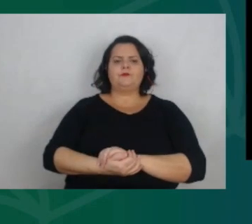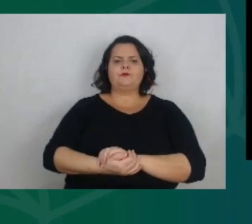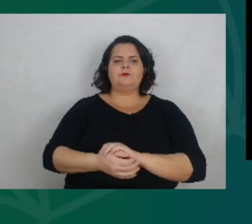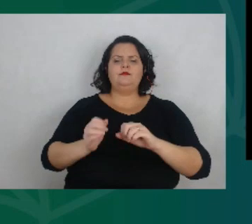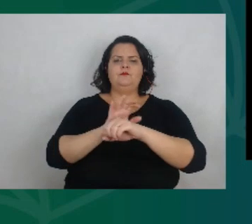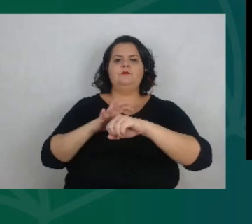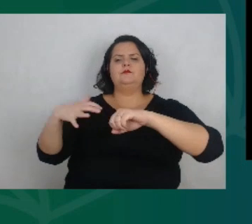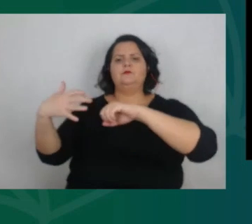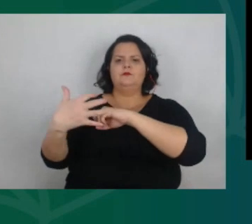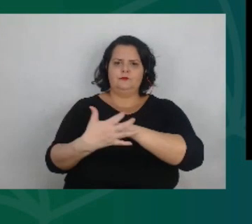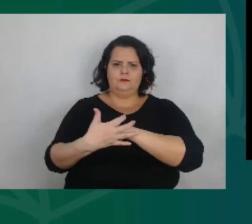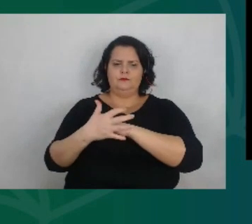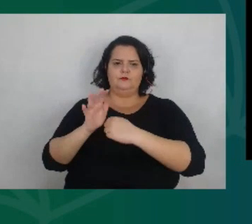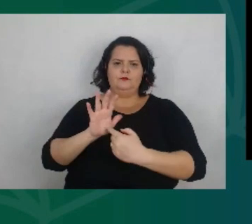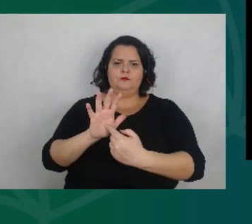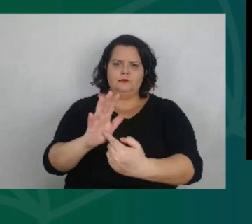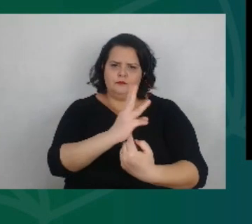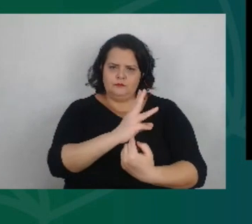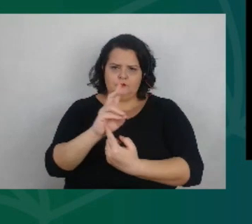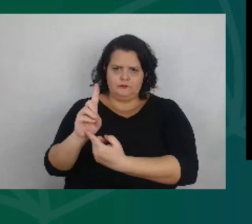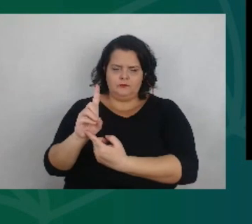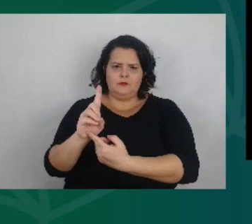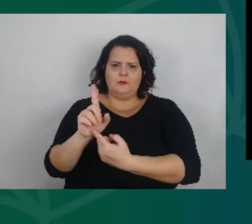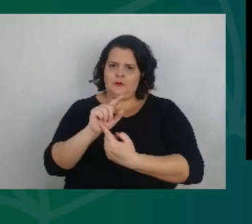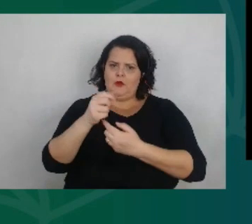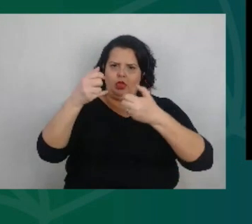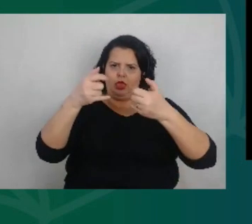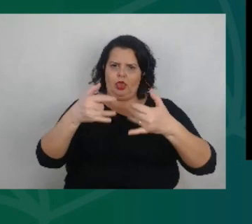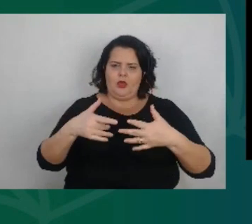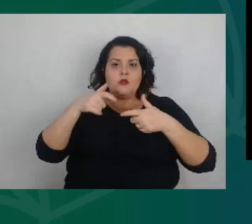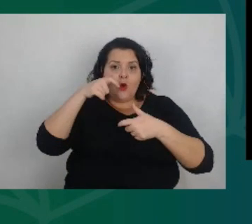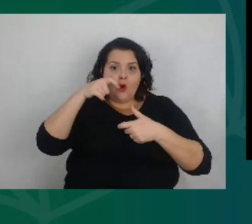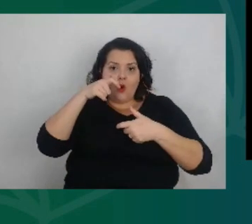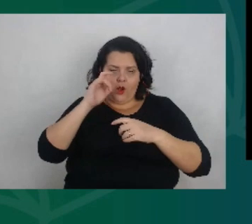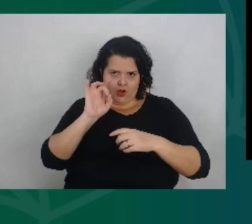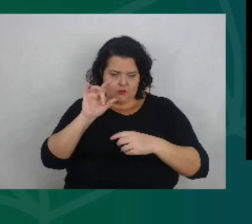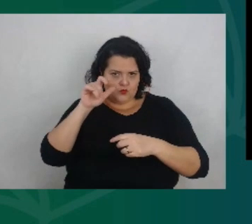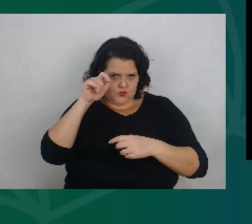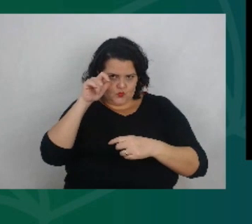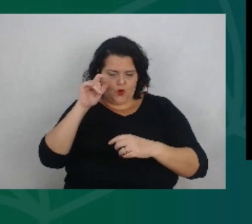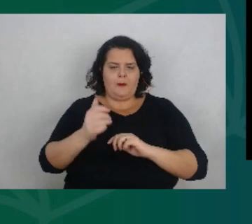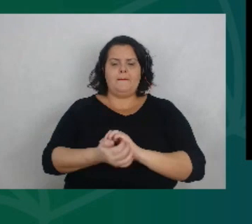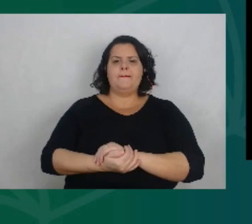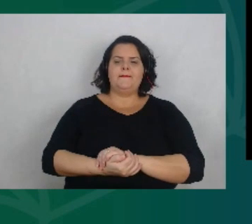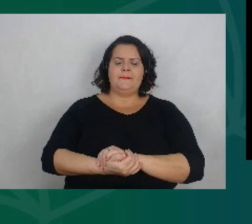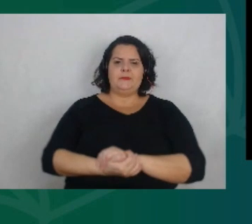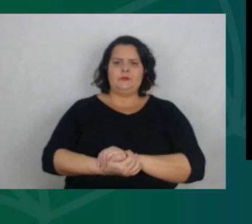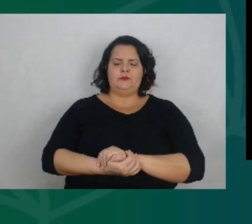em 3D. Não vou narrar, vou deixá-los assistirem por um instante. Por favor.